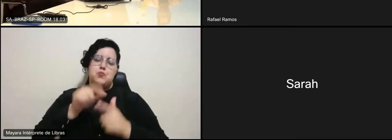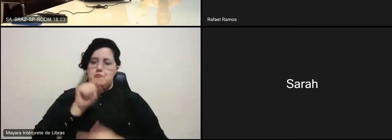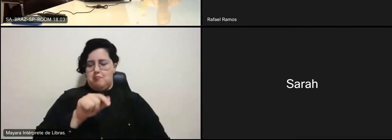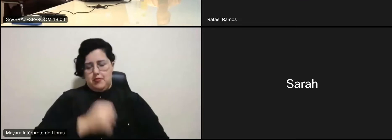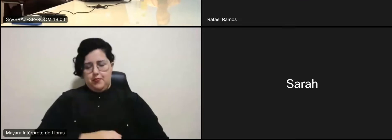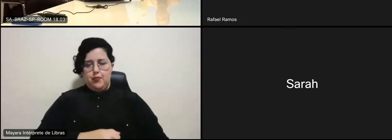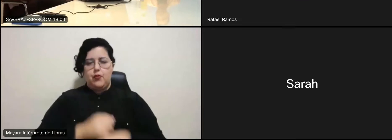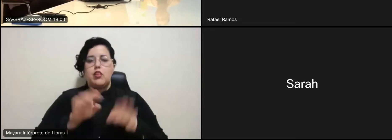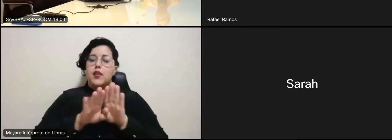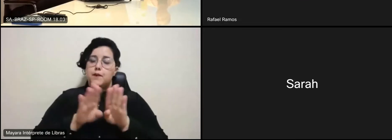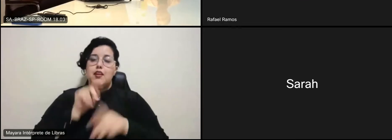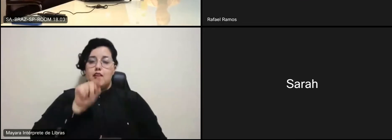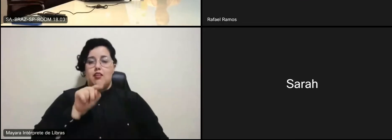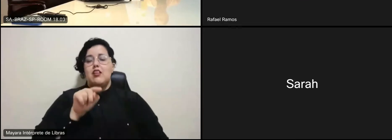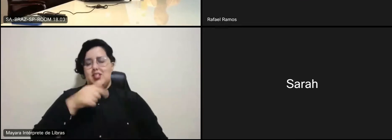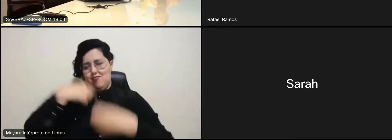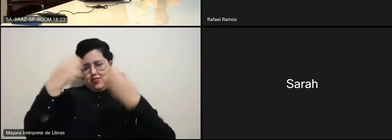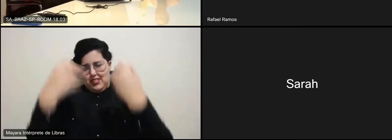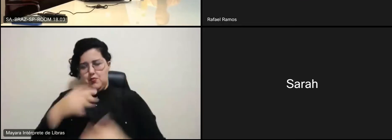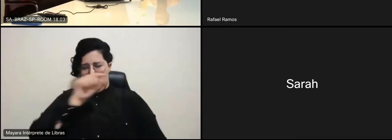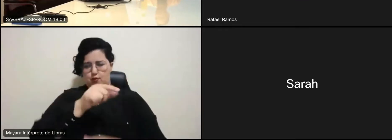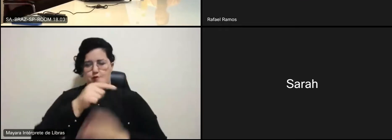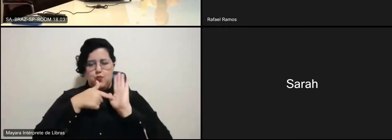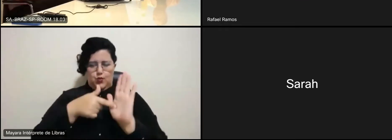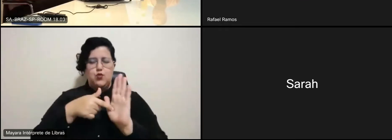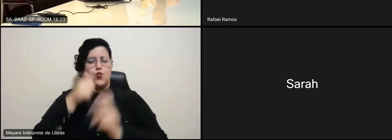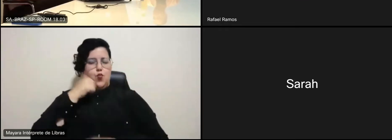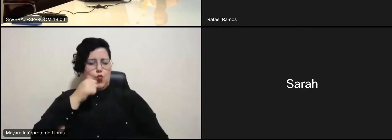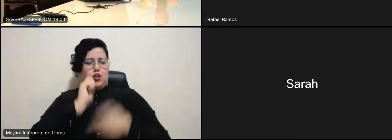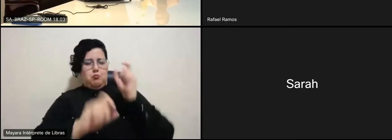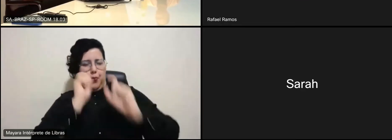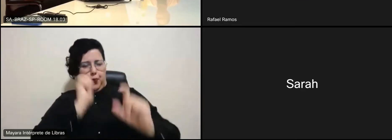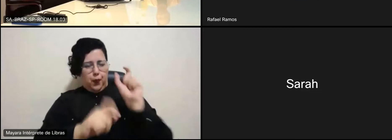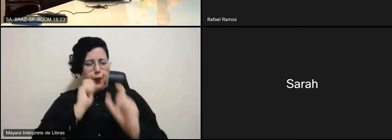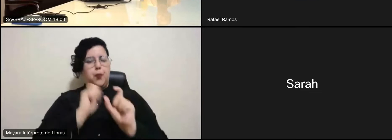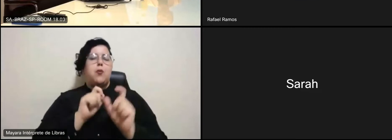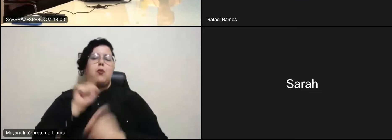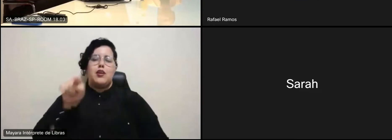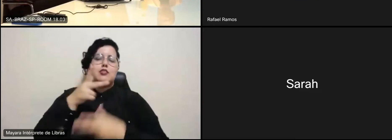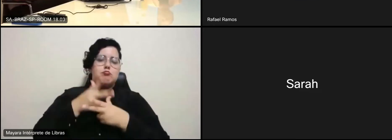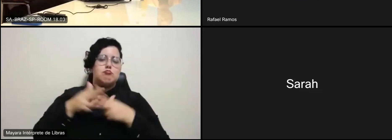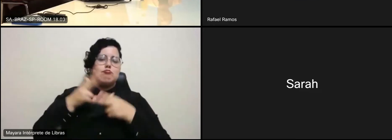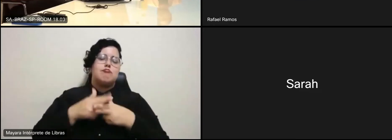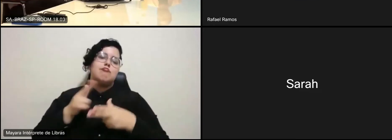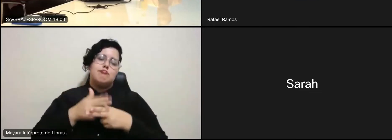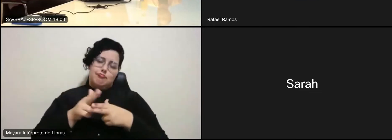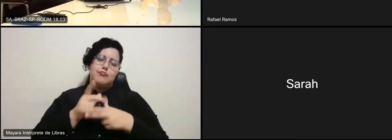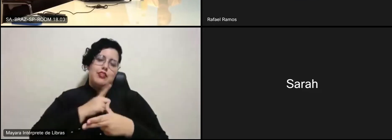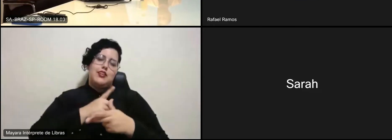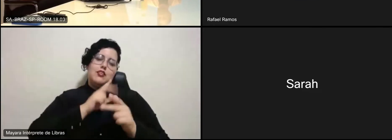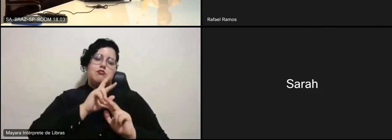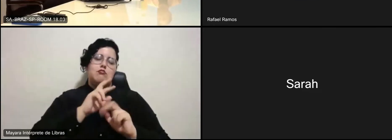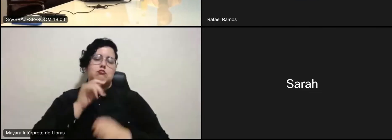acho que eu trago aí um contraponto, né, da forma que você foi micro ou macro agredido, né, explicitamente, e eu em